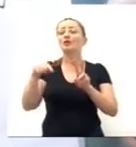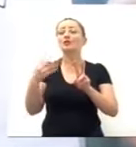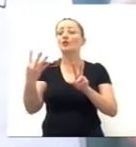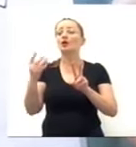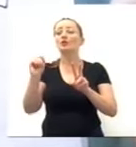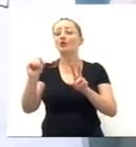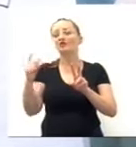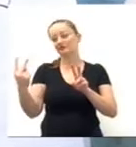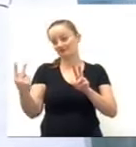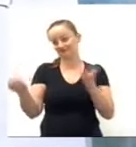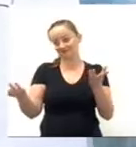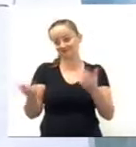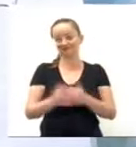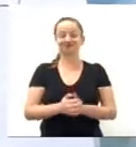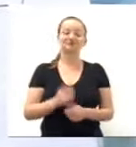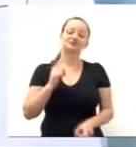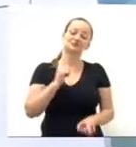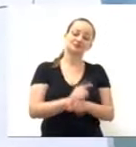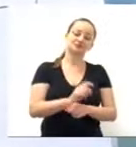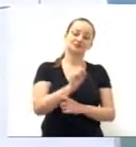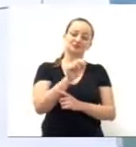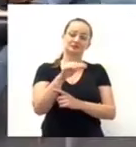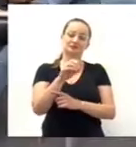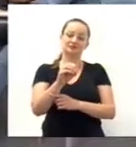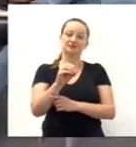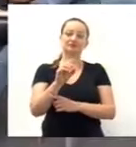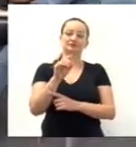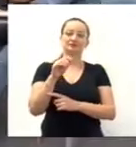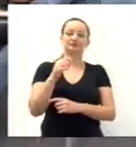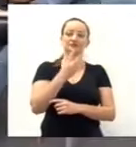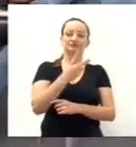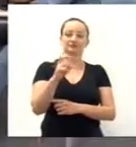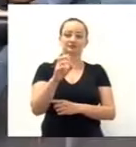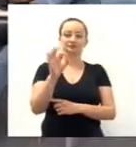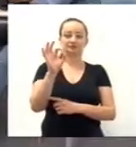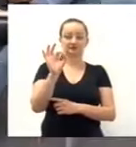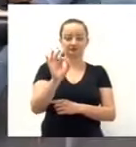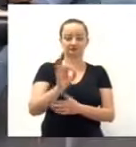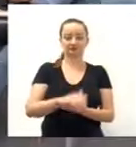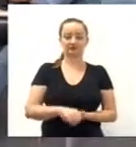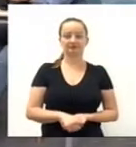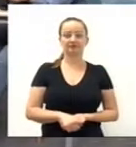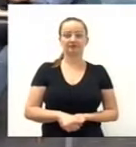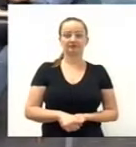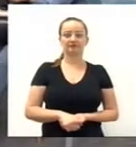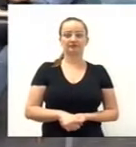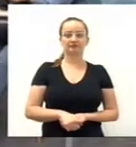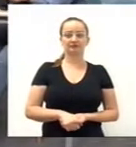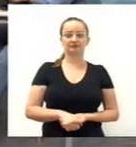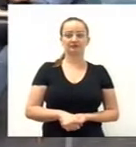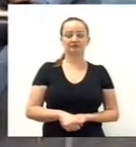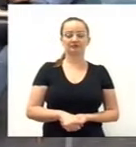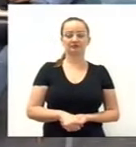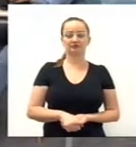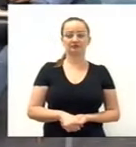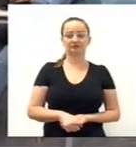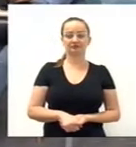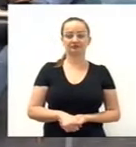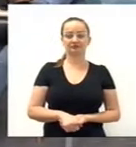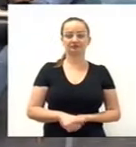2. Então, encontramos o seno de 45 graus. Cosseno